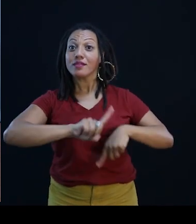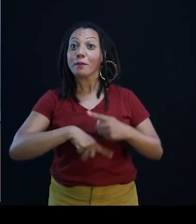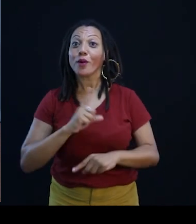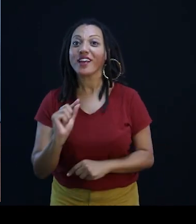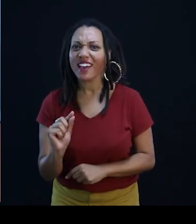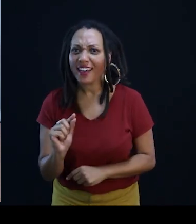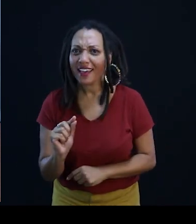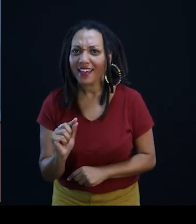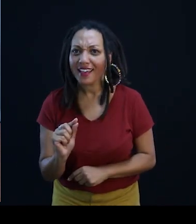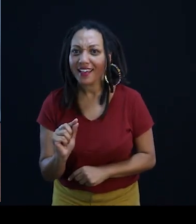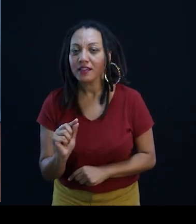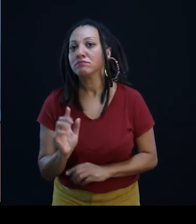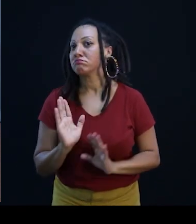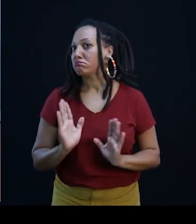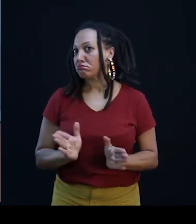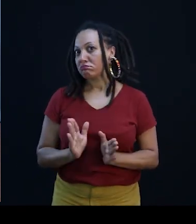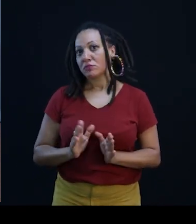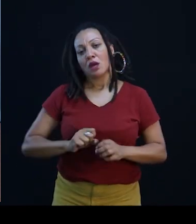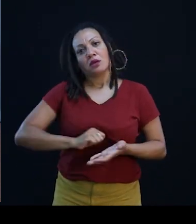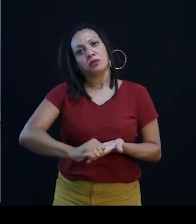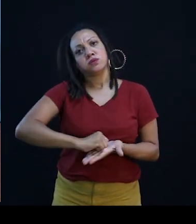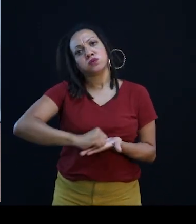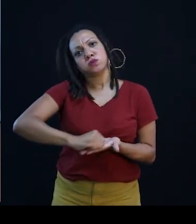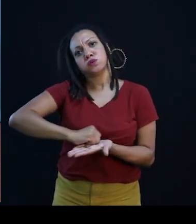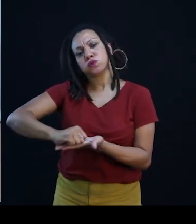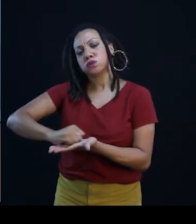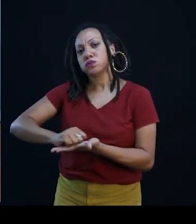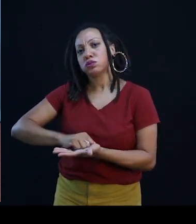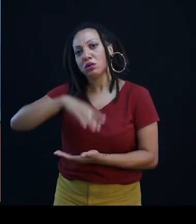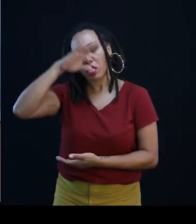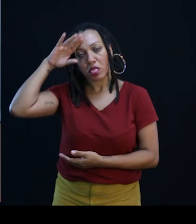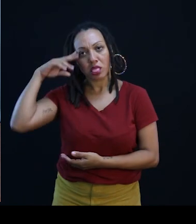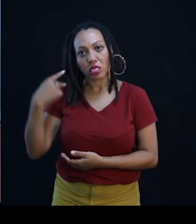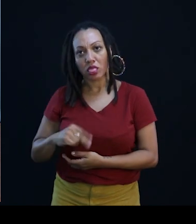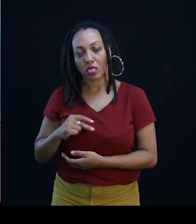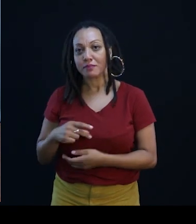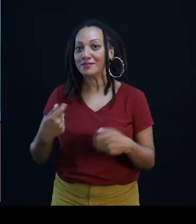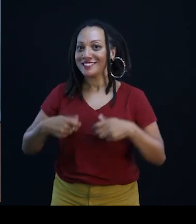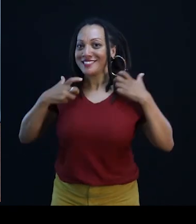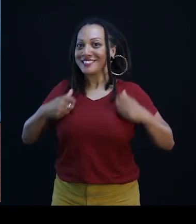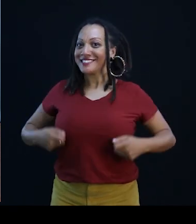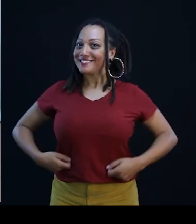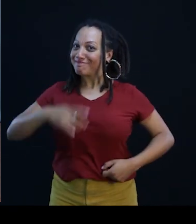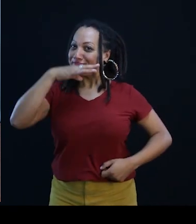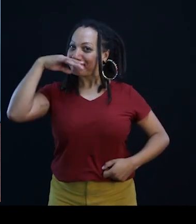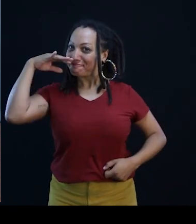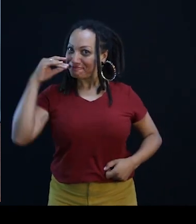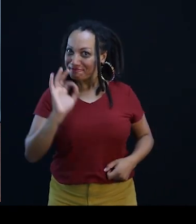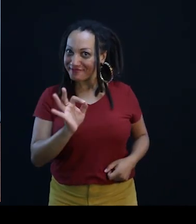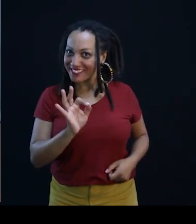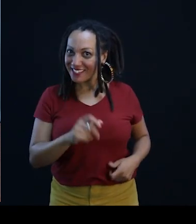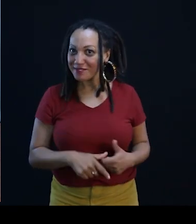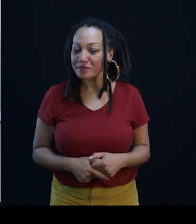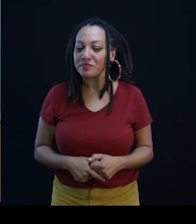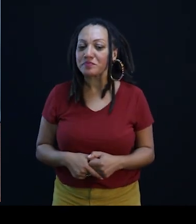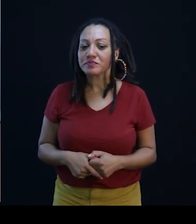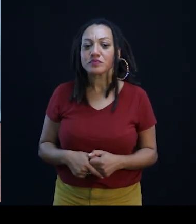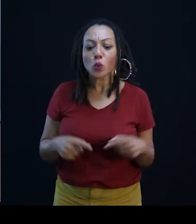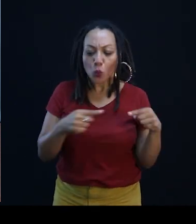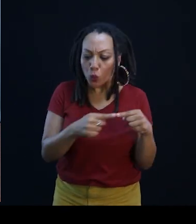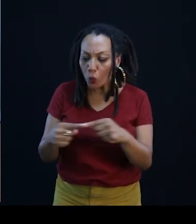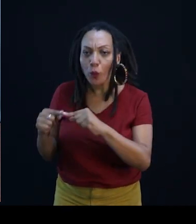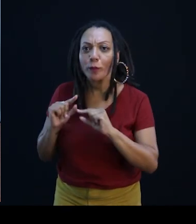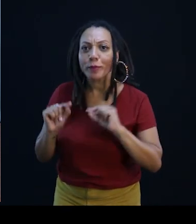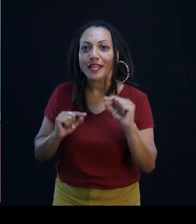Vamos vestir, né? Essa lavadeira lavou, teve tanto trabalho. Tem que vestir também, né? Usar uma roupa cheirosinha. Embora, vai ser